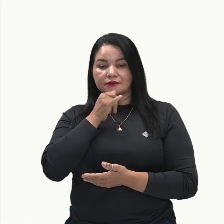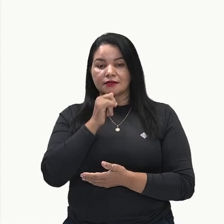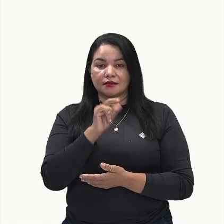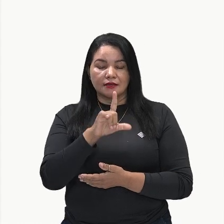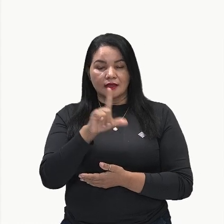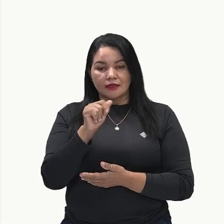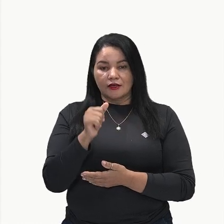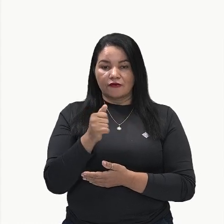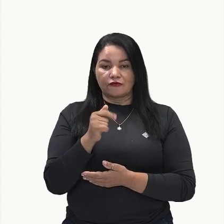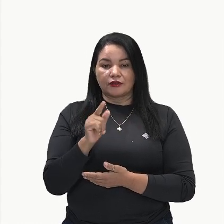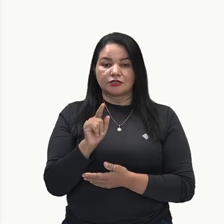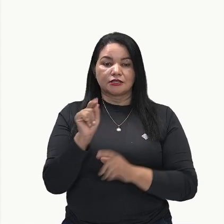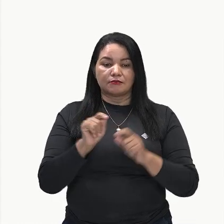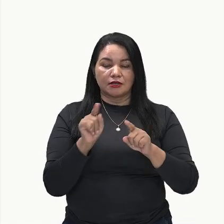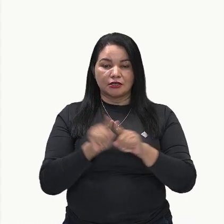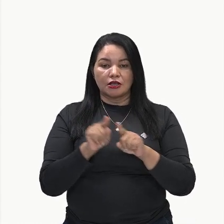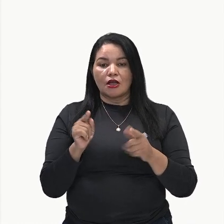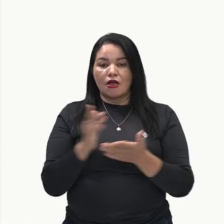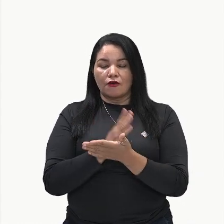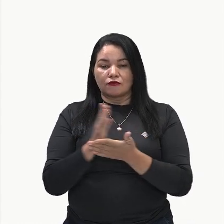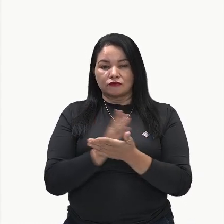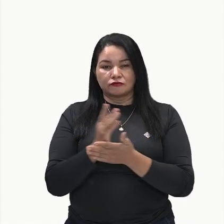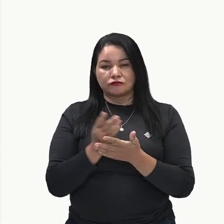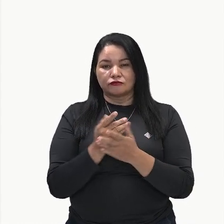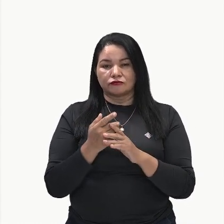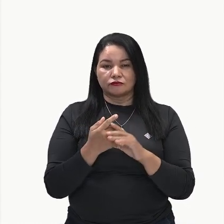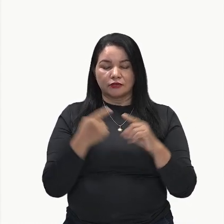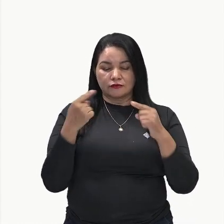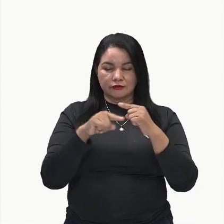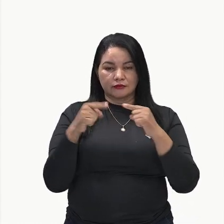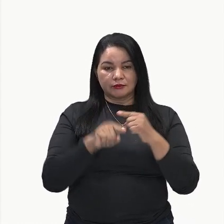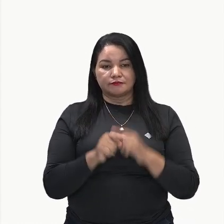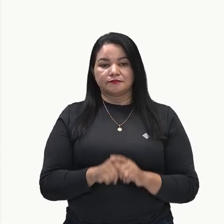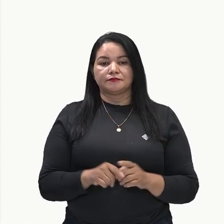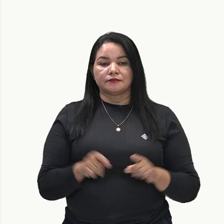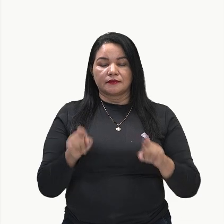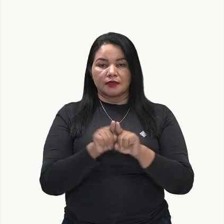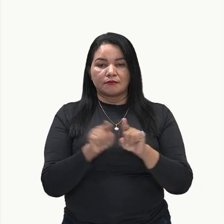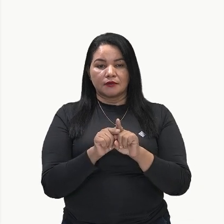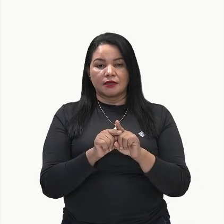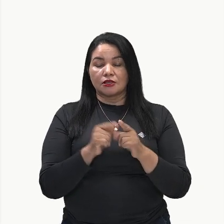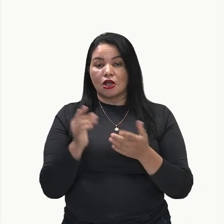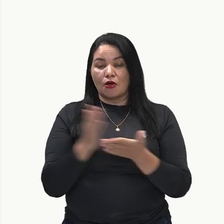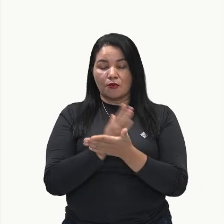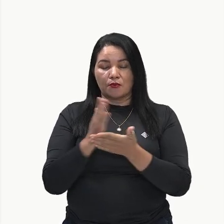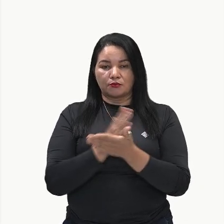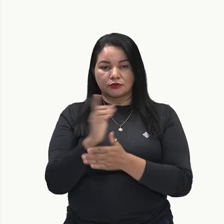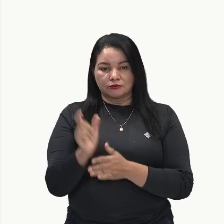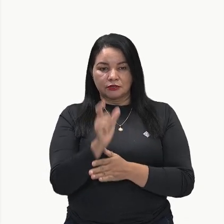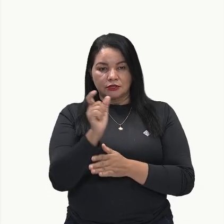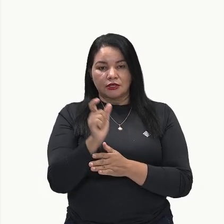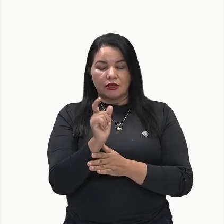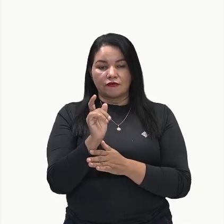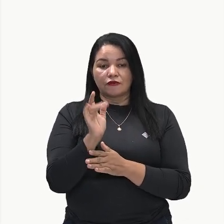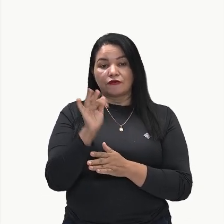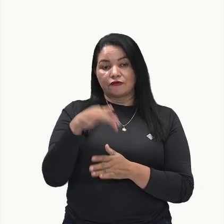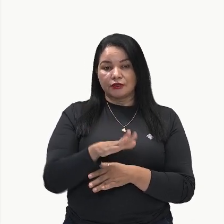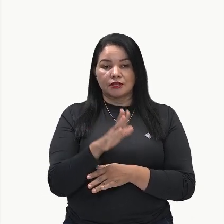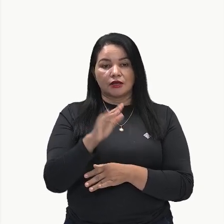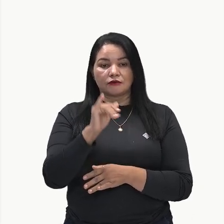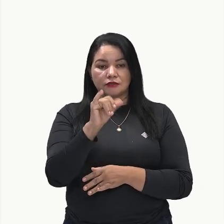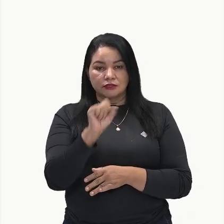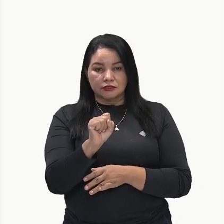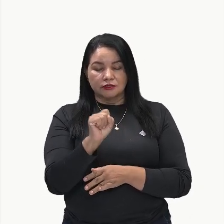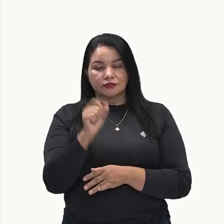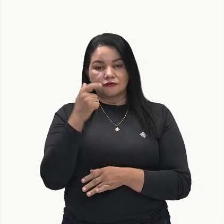exceção, nessa regra. Temos mais algumas terminações. is com la crisis,